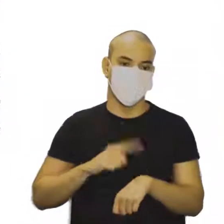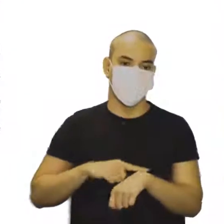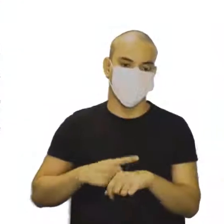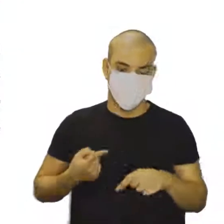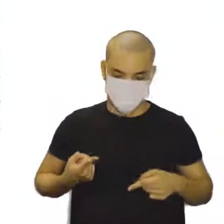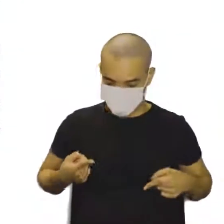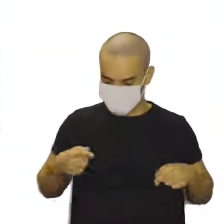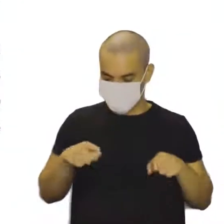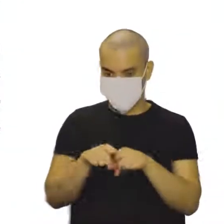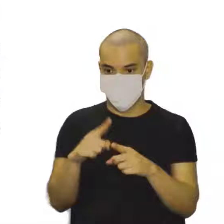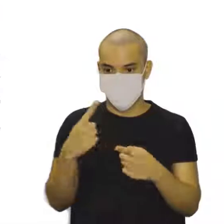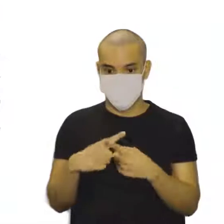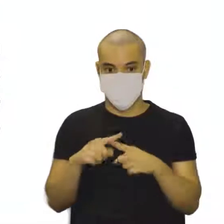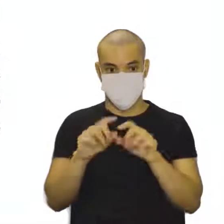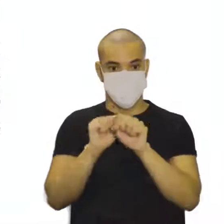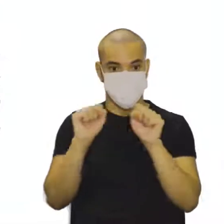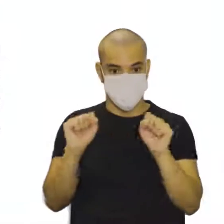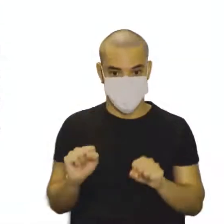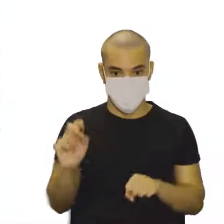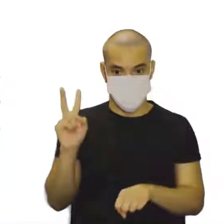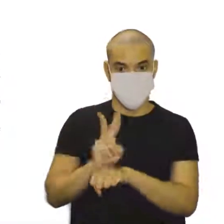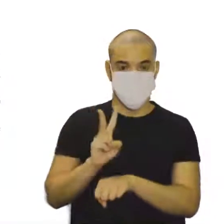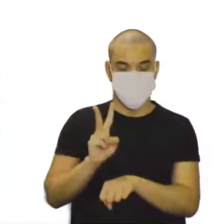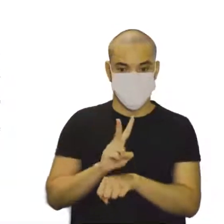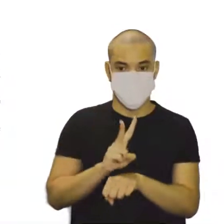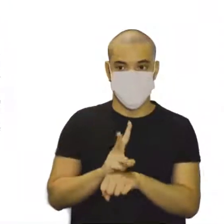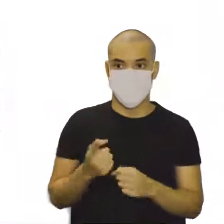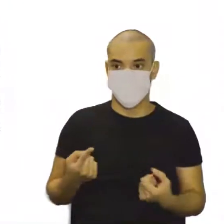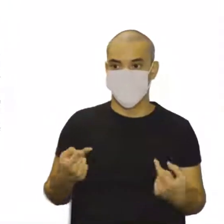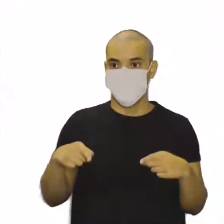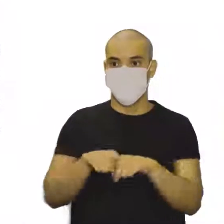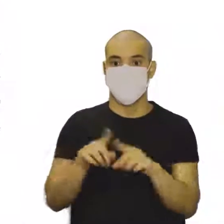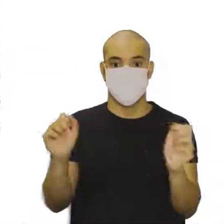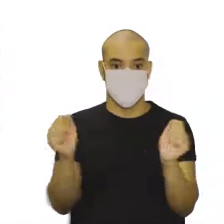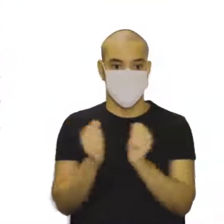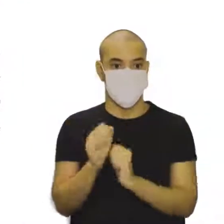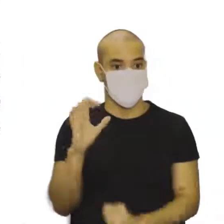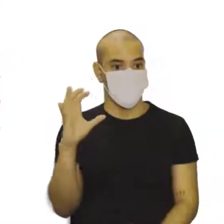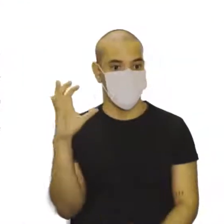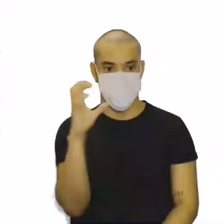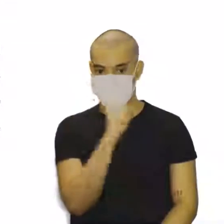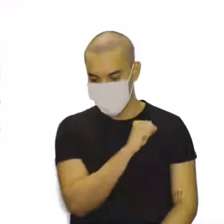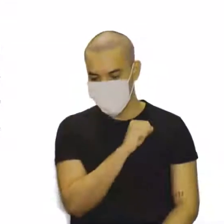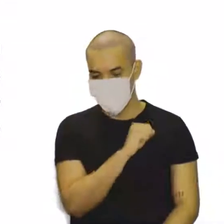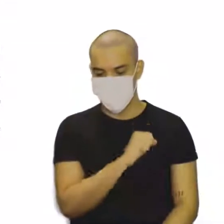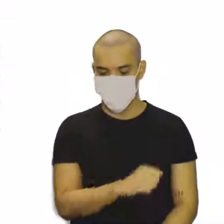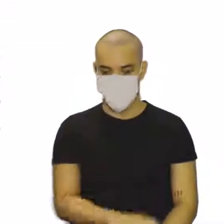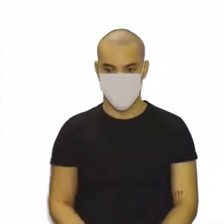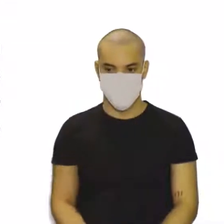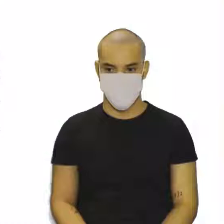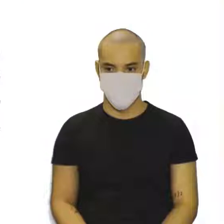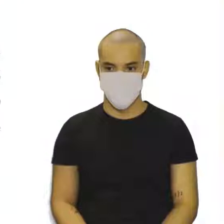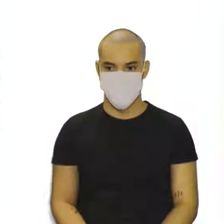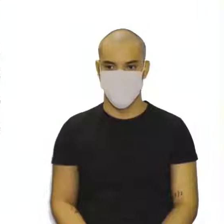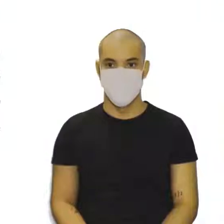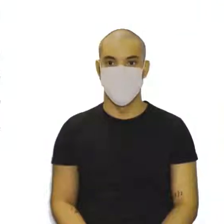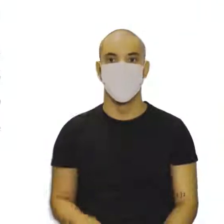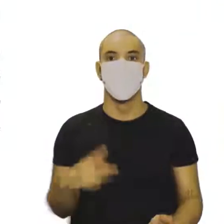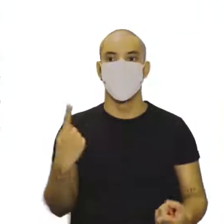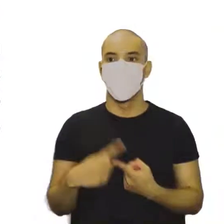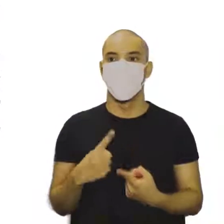real, para que o sistema de proteção ele atue mais rapidamente que conseguir, para que